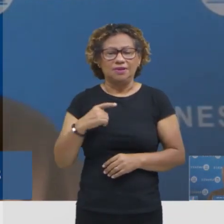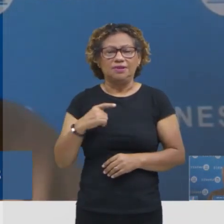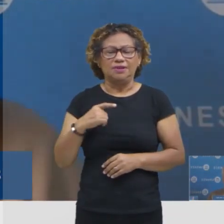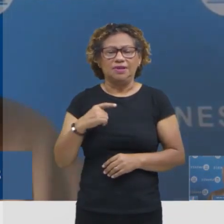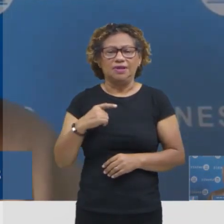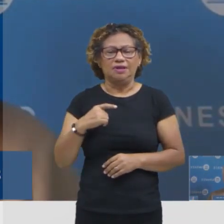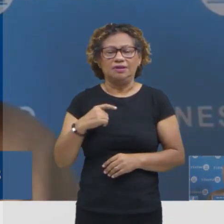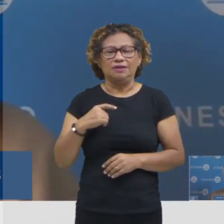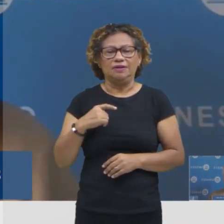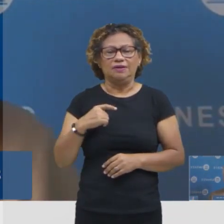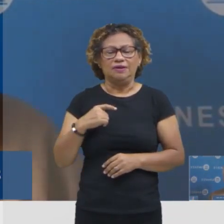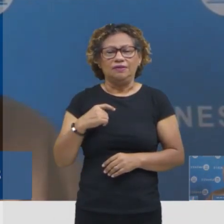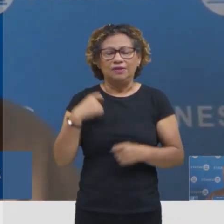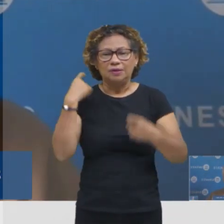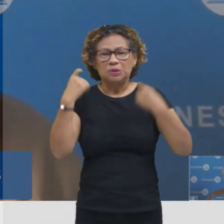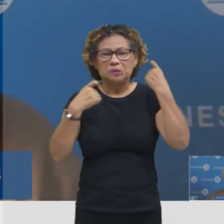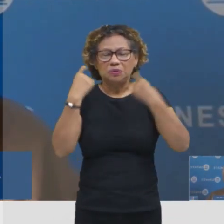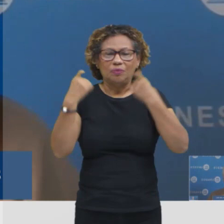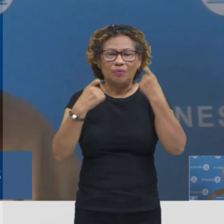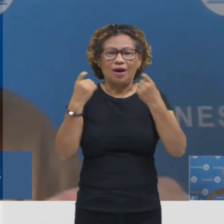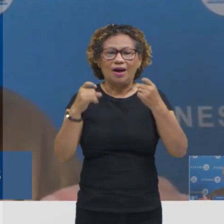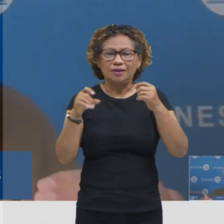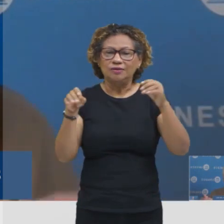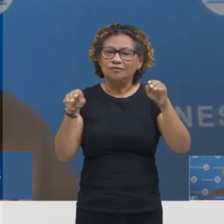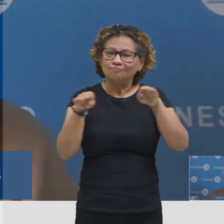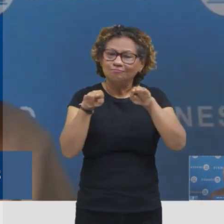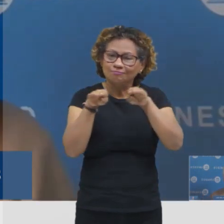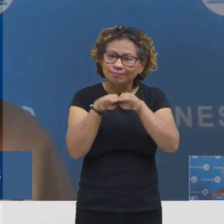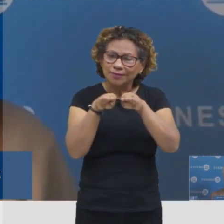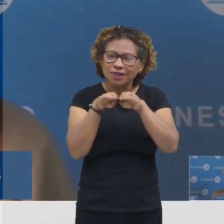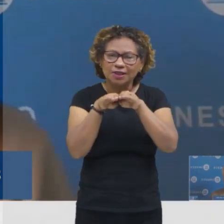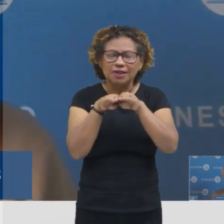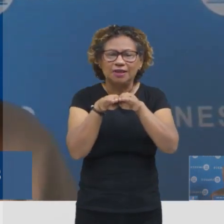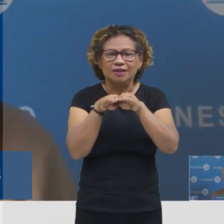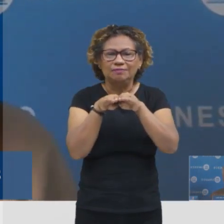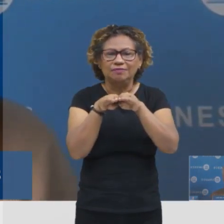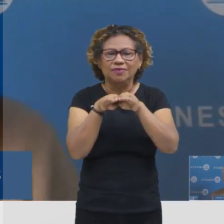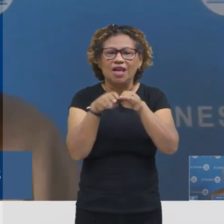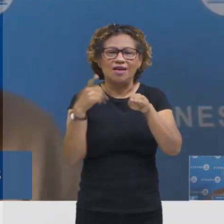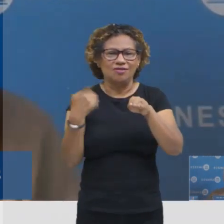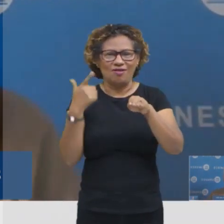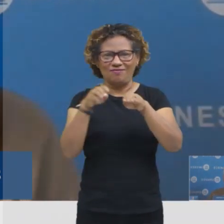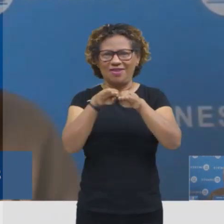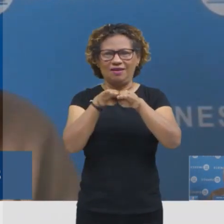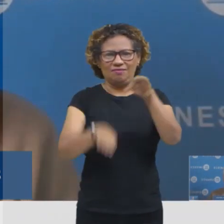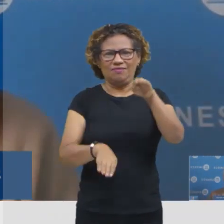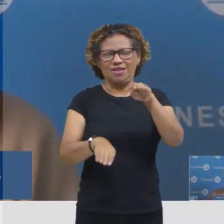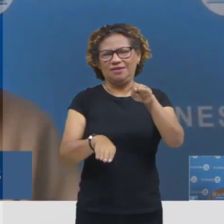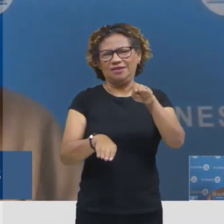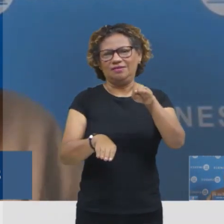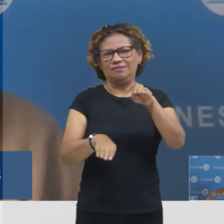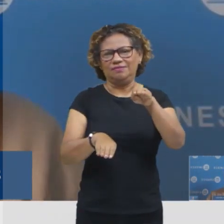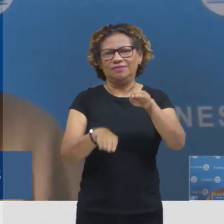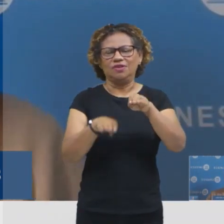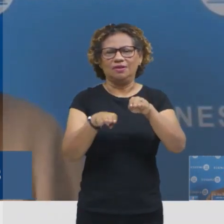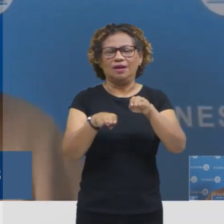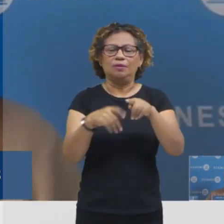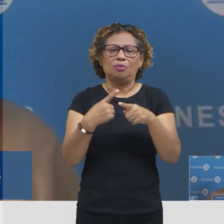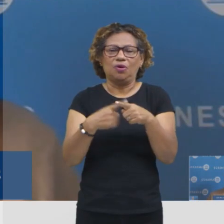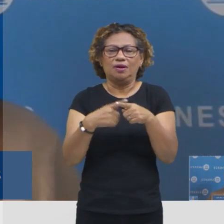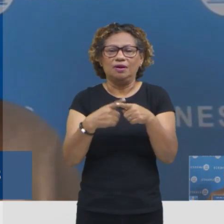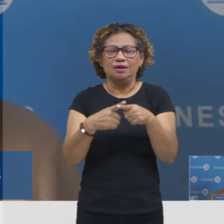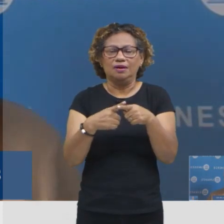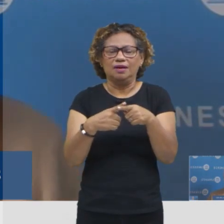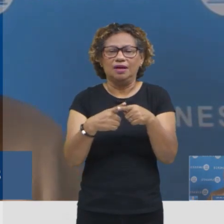não acentuar as desigualdades, não criar mais desigualdades na sociedade, e tudo o que vai resultar